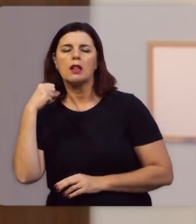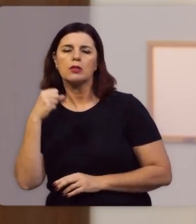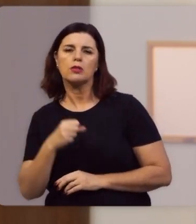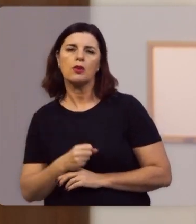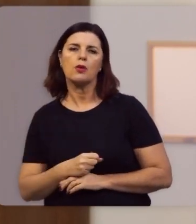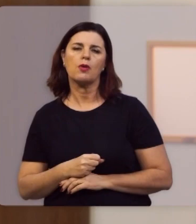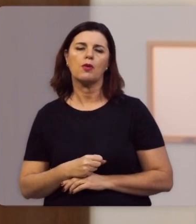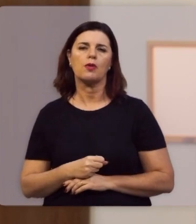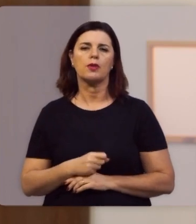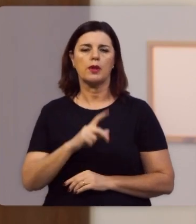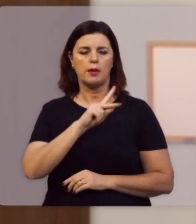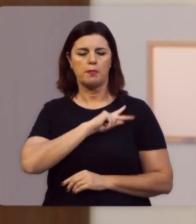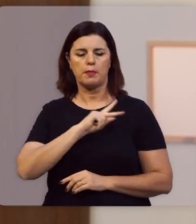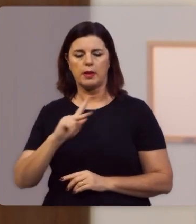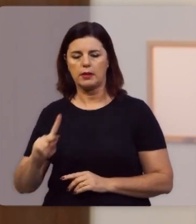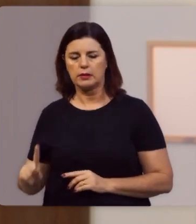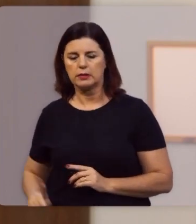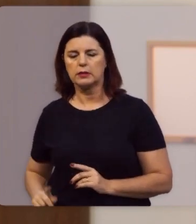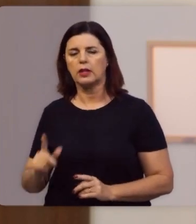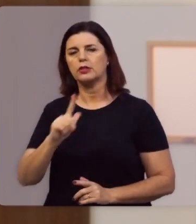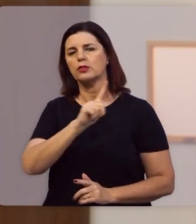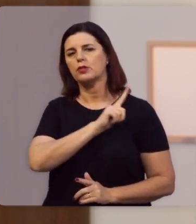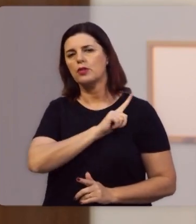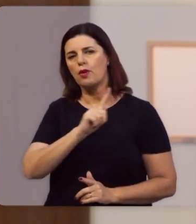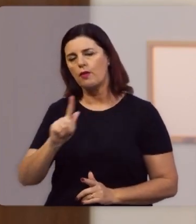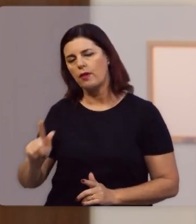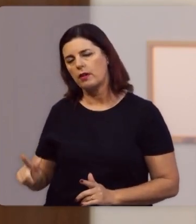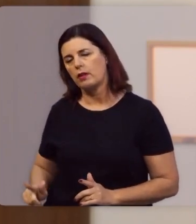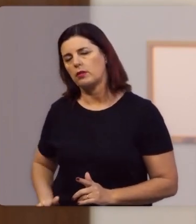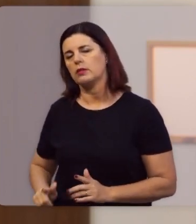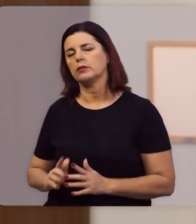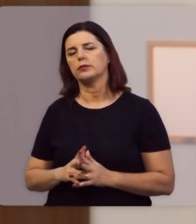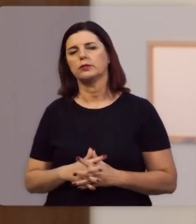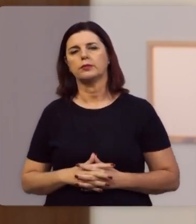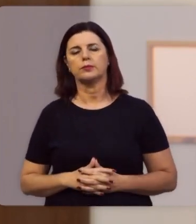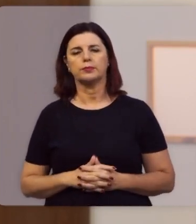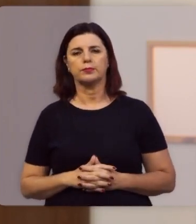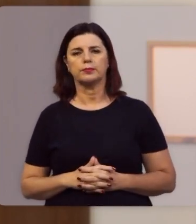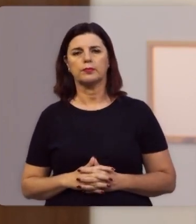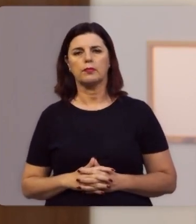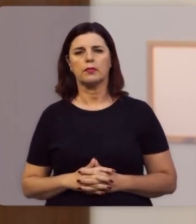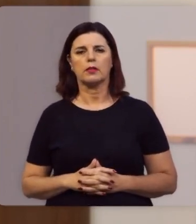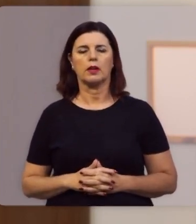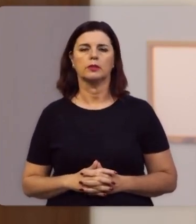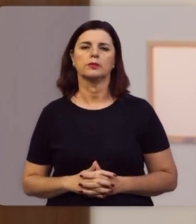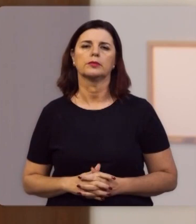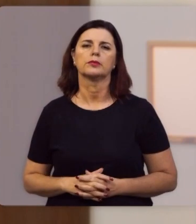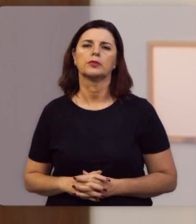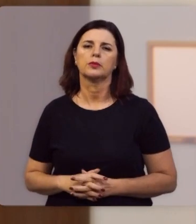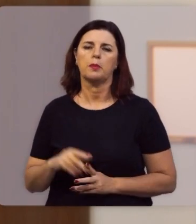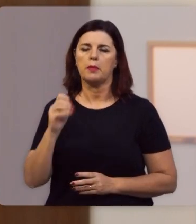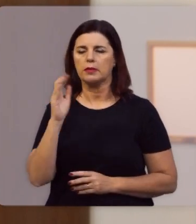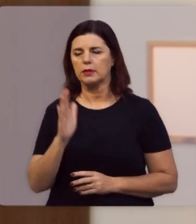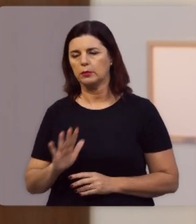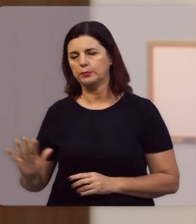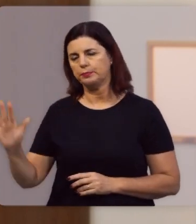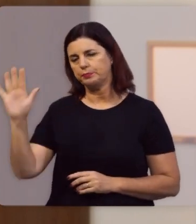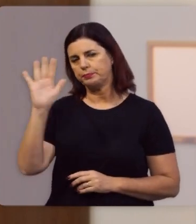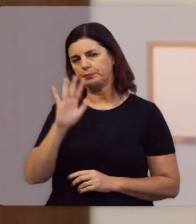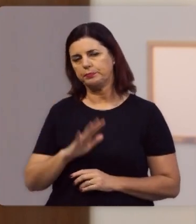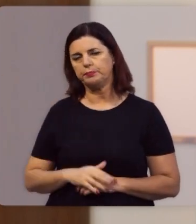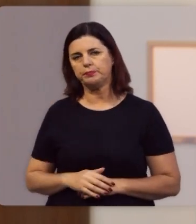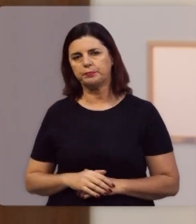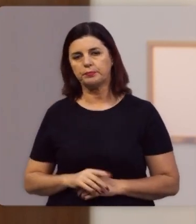de um senador de um governador de estado do Presidente da República Federativa do Brasil